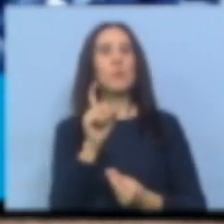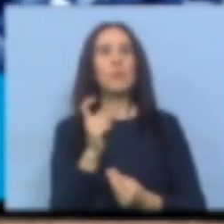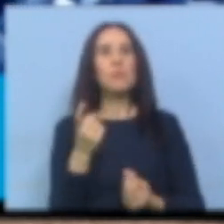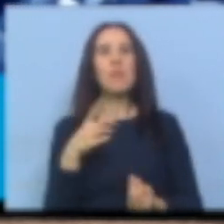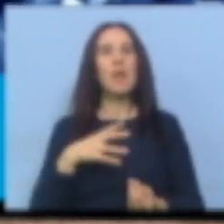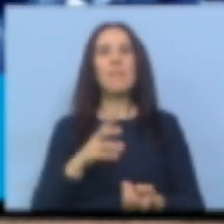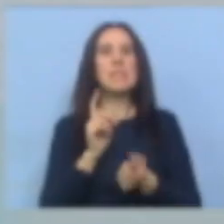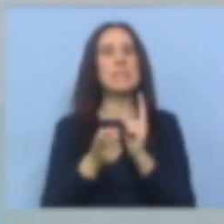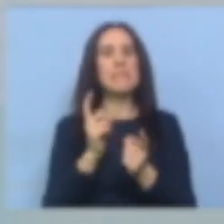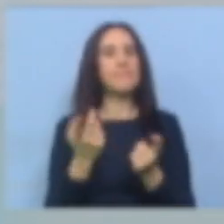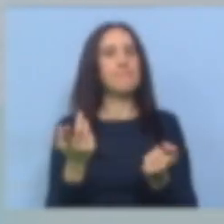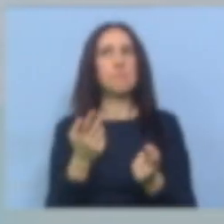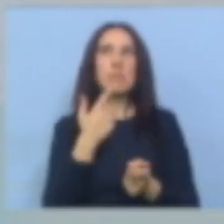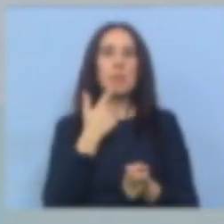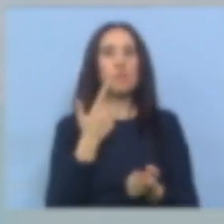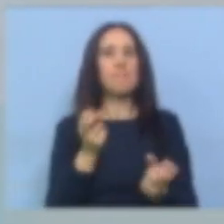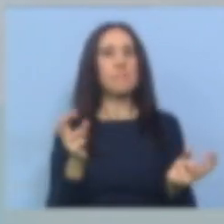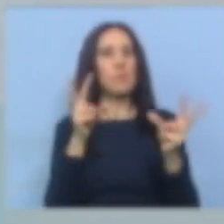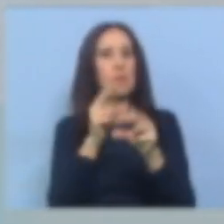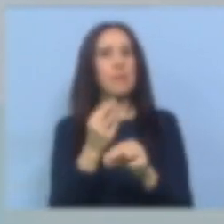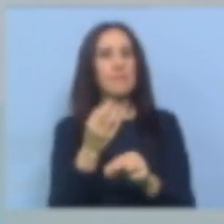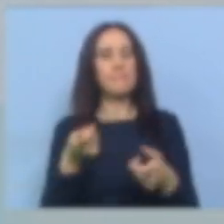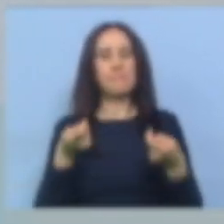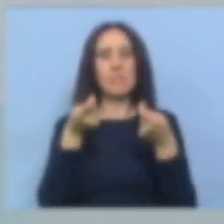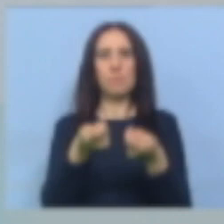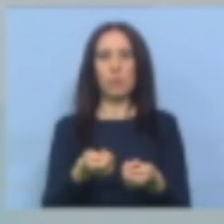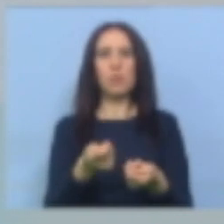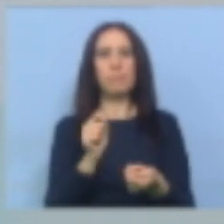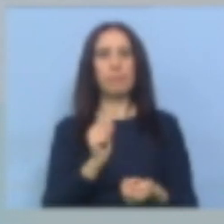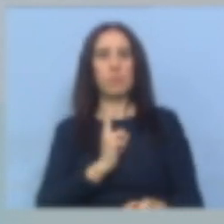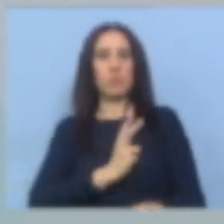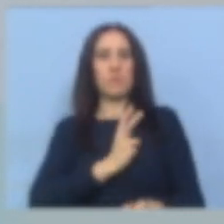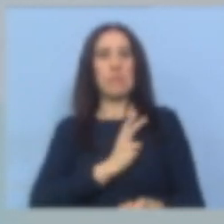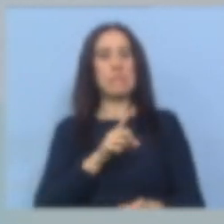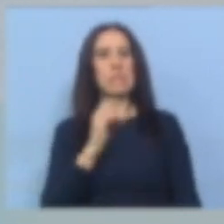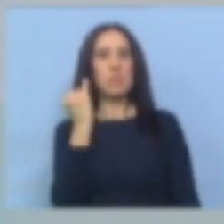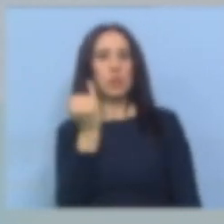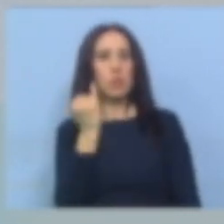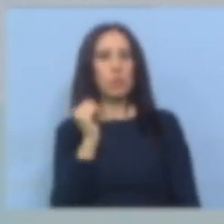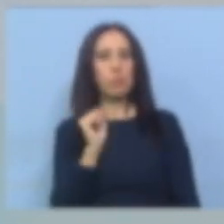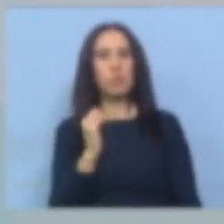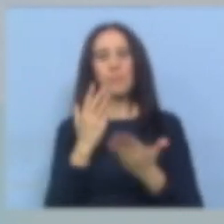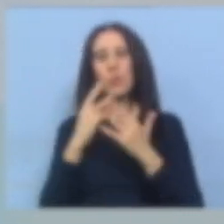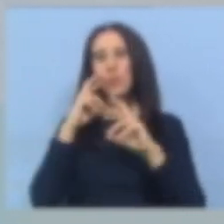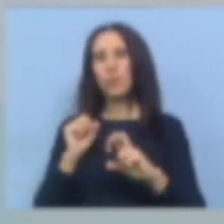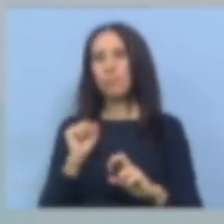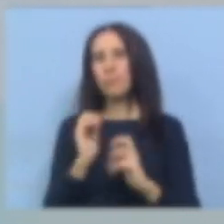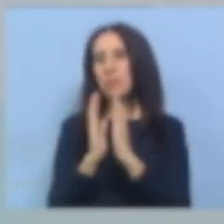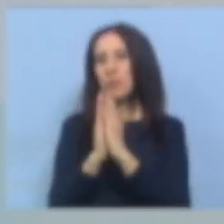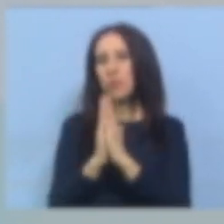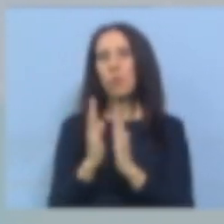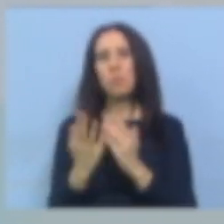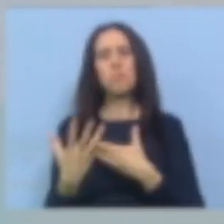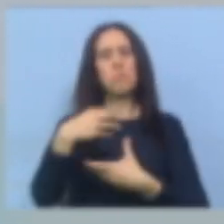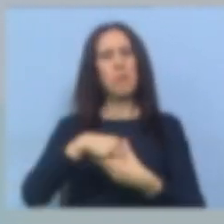se pretende com esta, digamos, novidade, também esta aposta da Universidade, este Instituto de Estudos de Religião, que